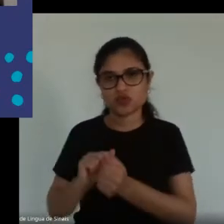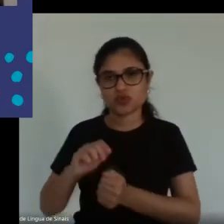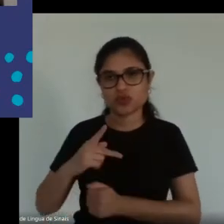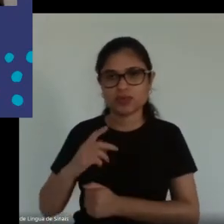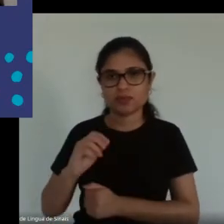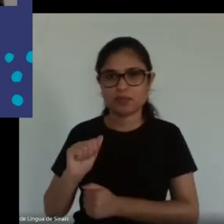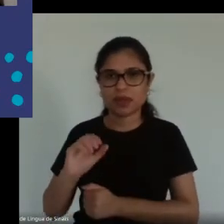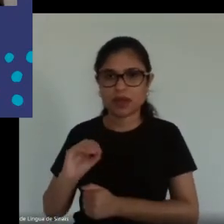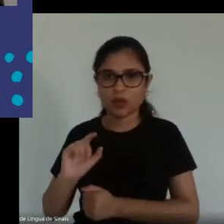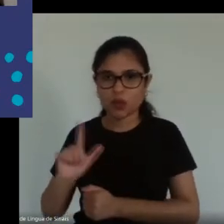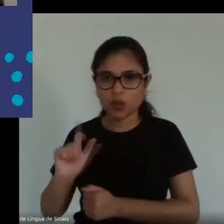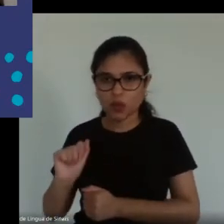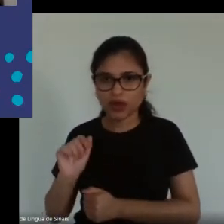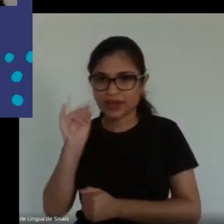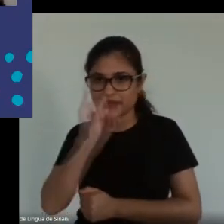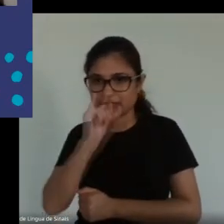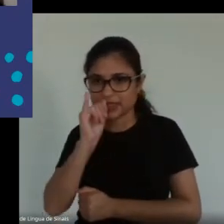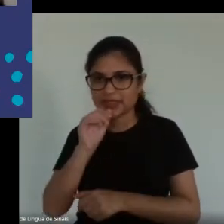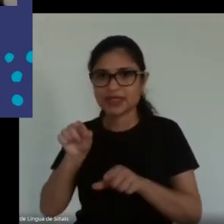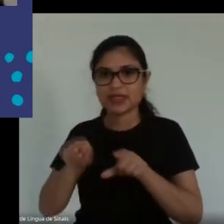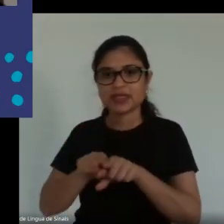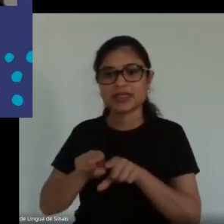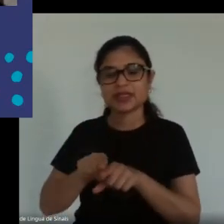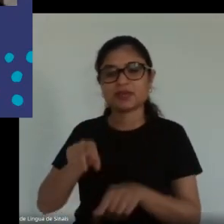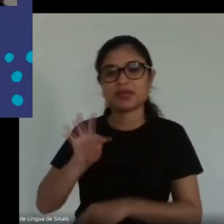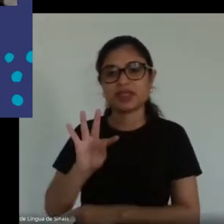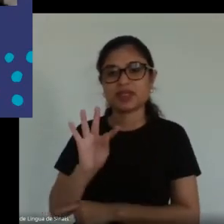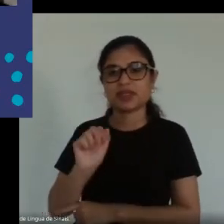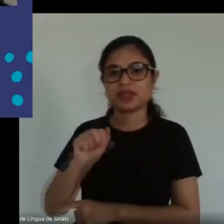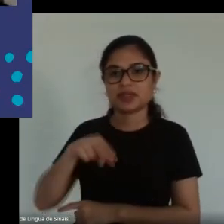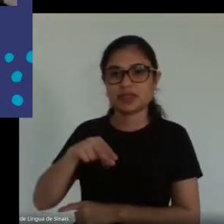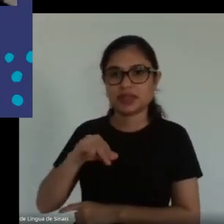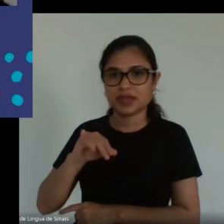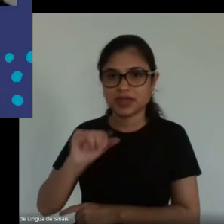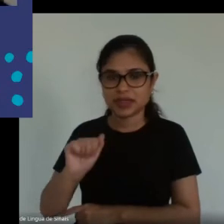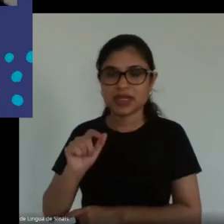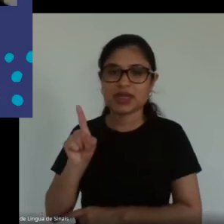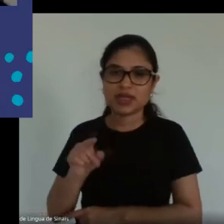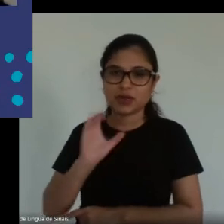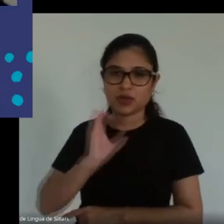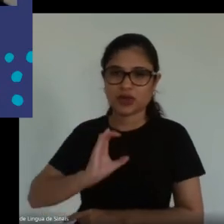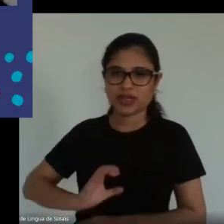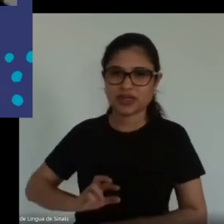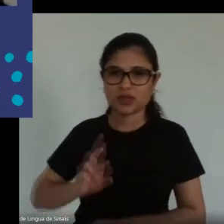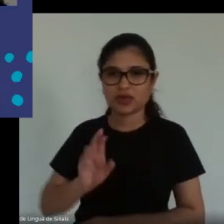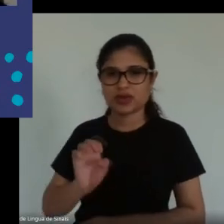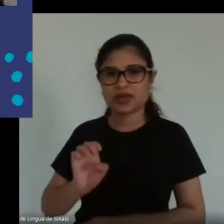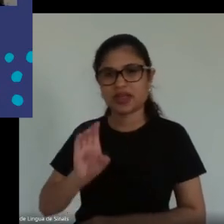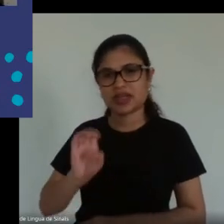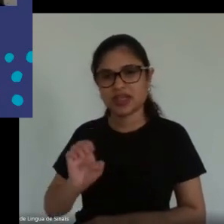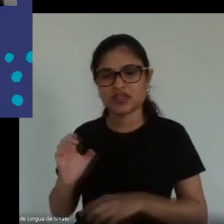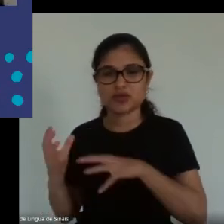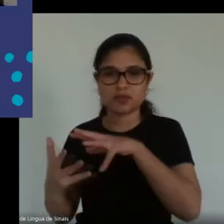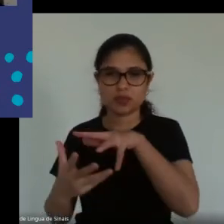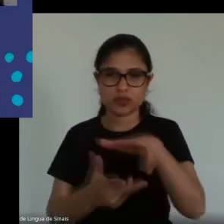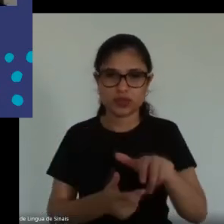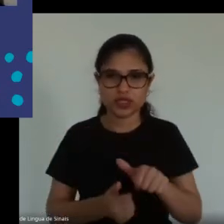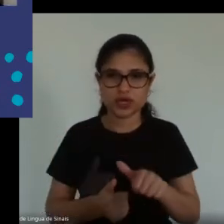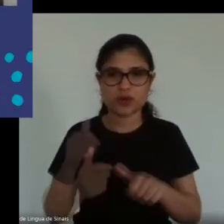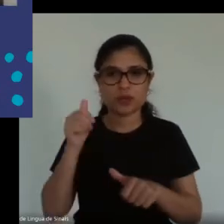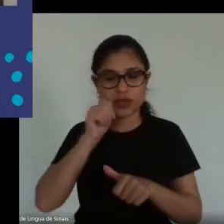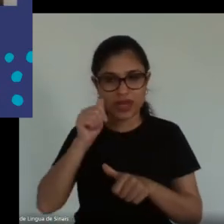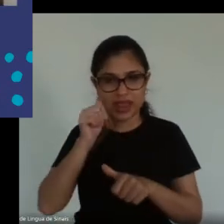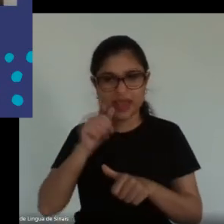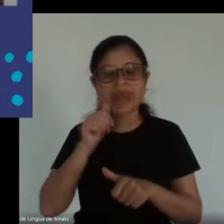que é italiana, e a Tânia, que é uma das nossas coordenadoras da Rede Mundial Mulheres. Vamos estar falando dessa